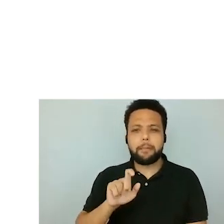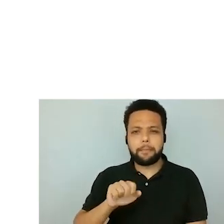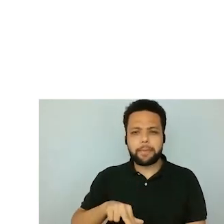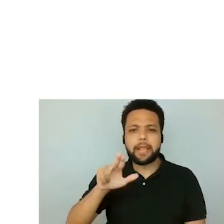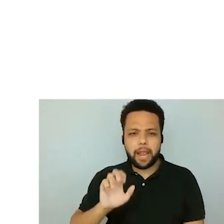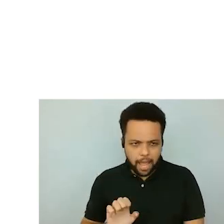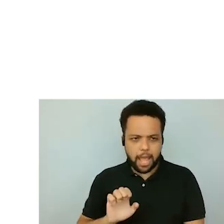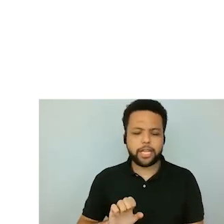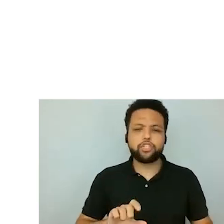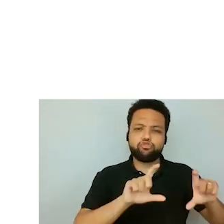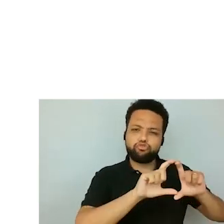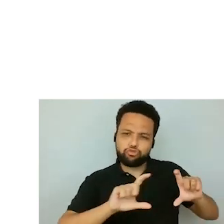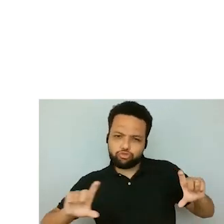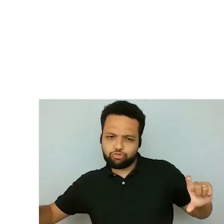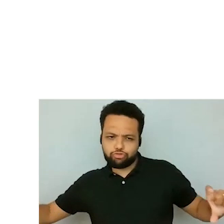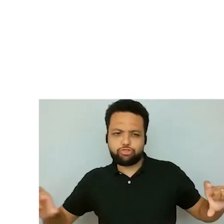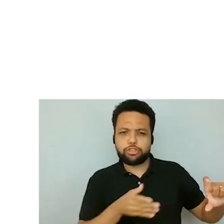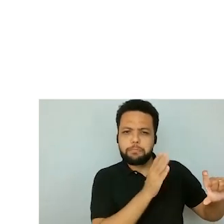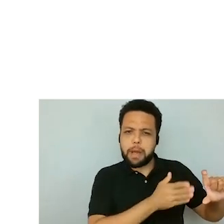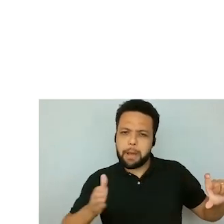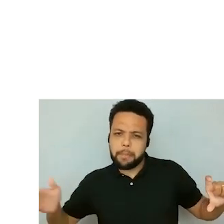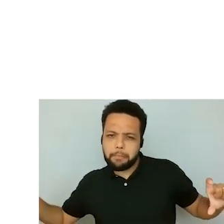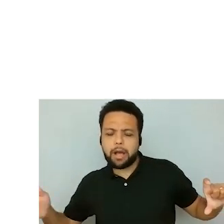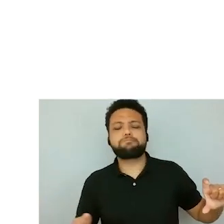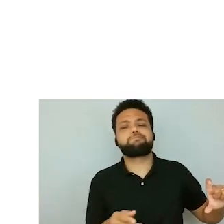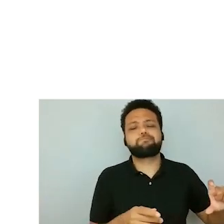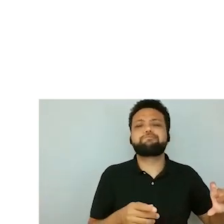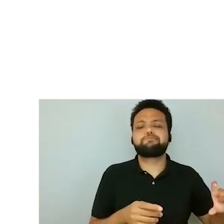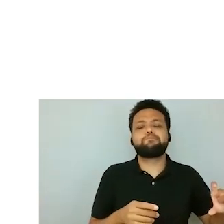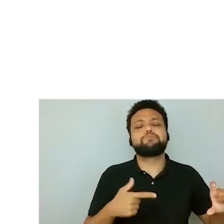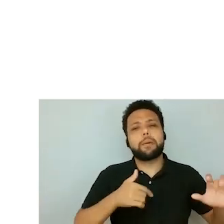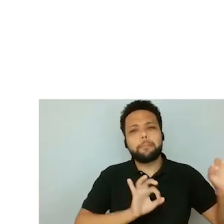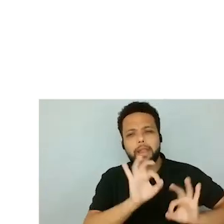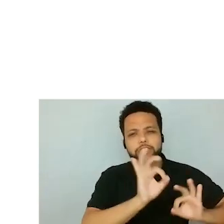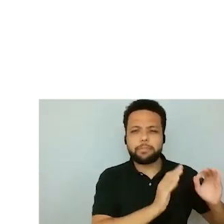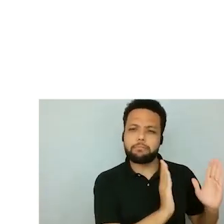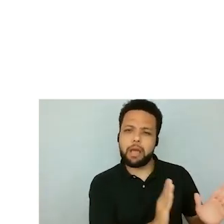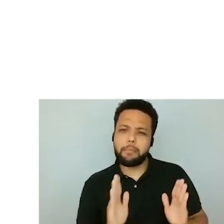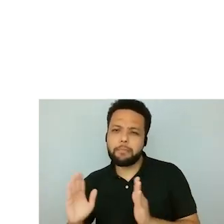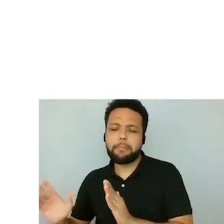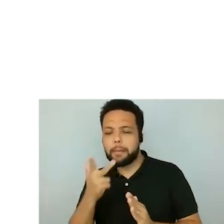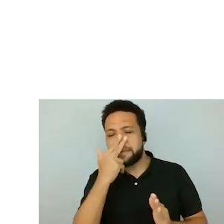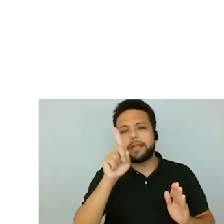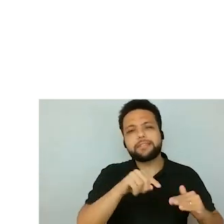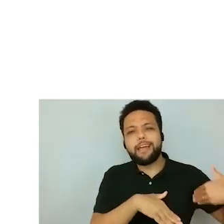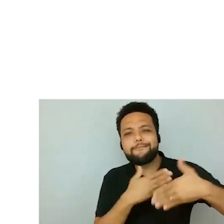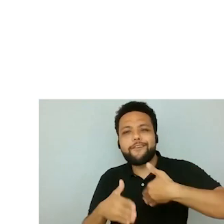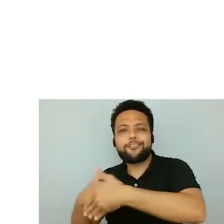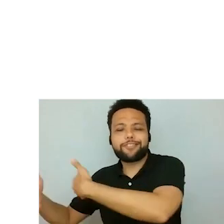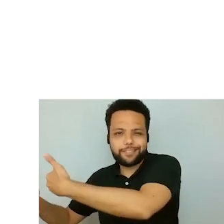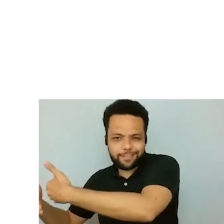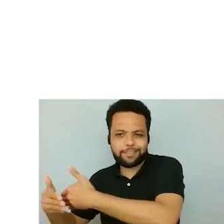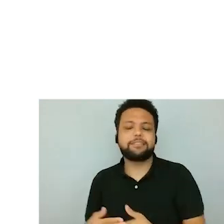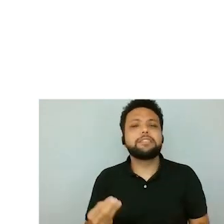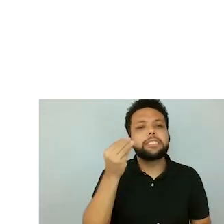segurança com algumas steps voltadas para isso. Nesse planejamento de evolução, pensamos em inserir a step de